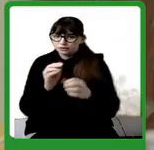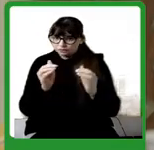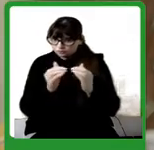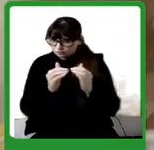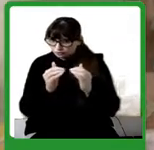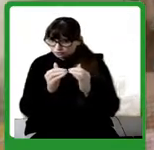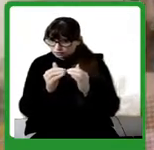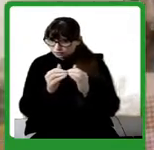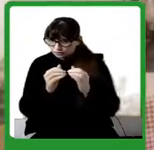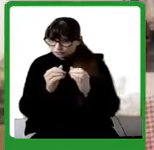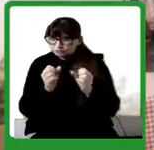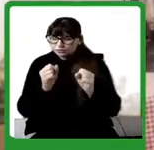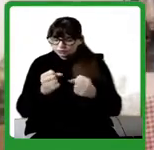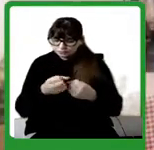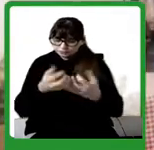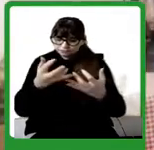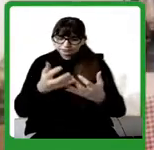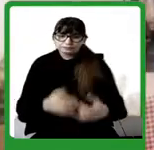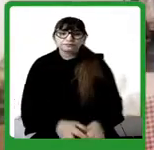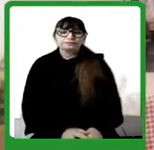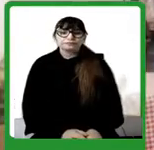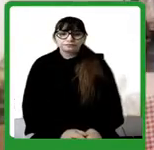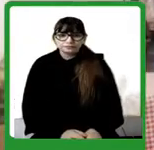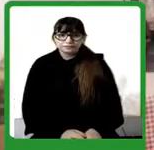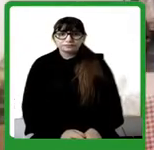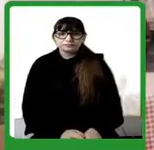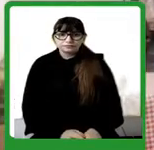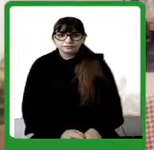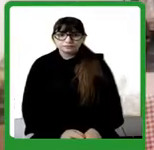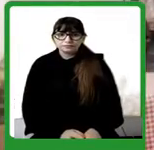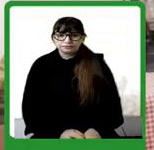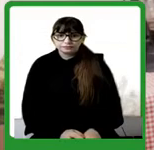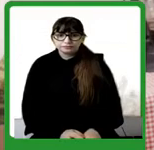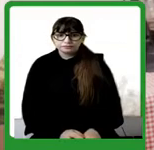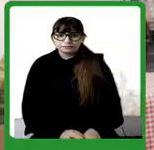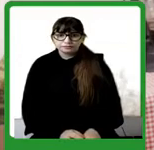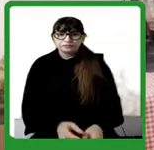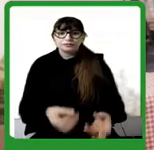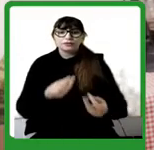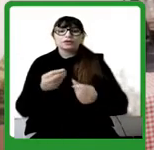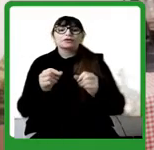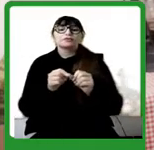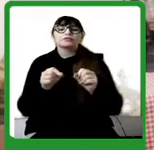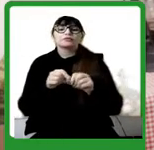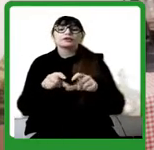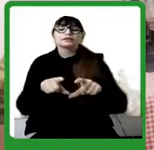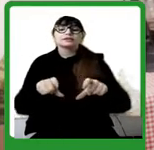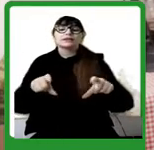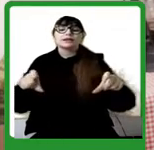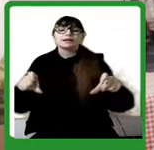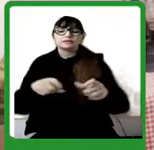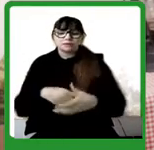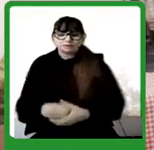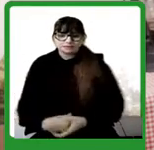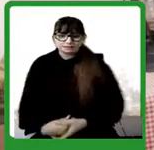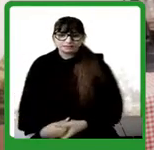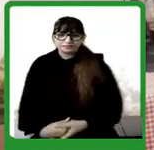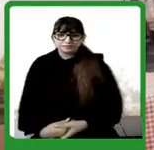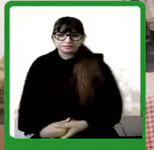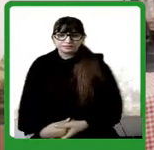saber. Vamos ver o que mais? Ah, como se faz salame, Badinho? Como é que faz salame? É, estão pedindo lá. Salame, ó, é a coisa mais...